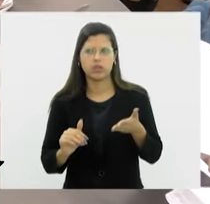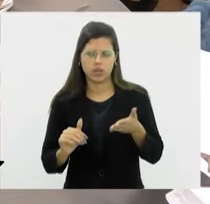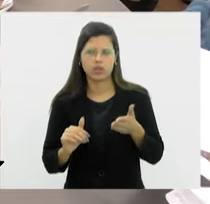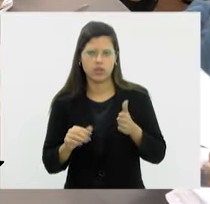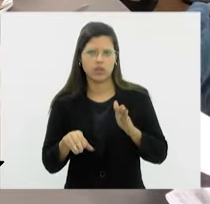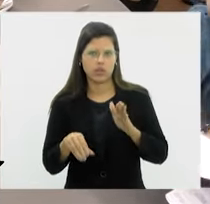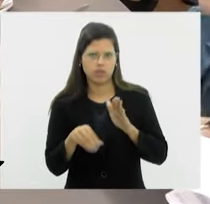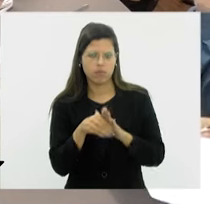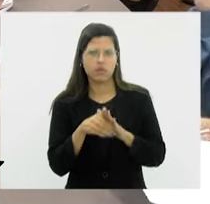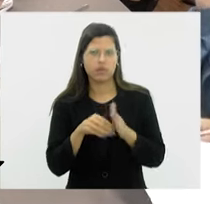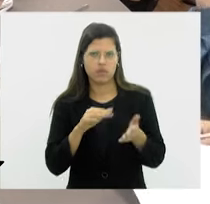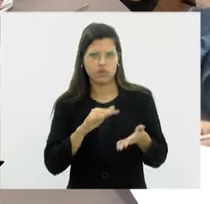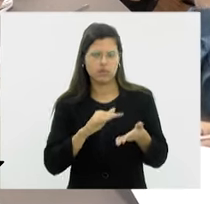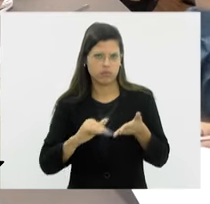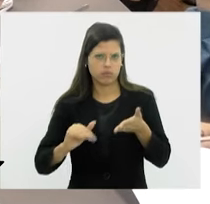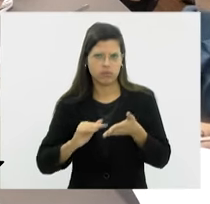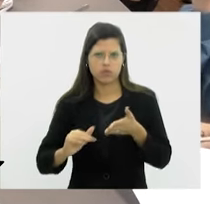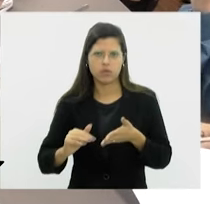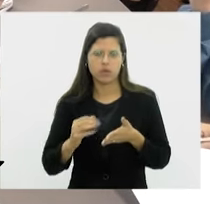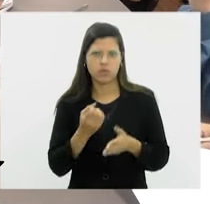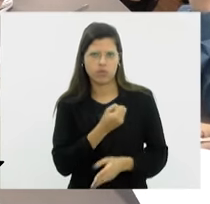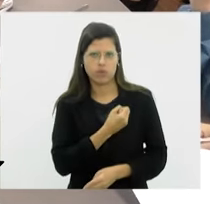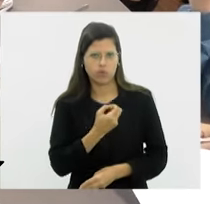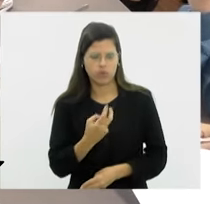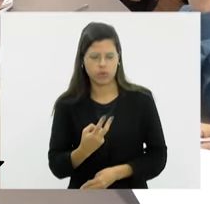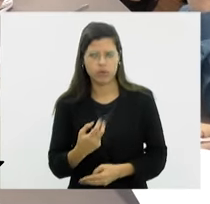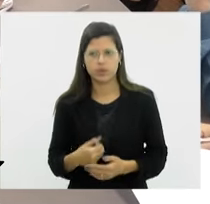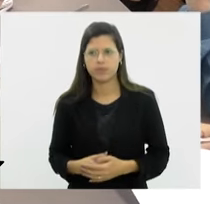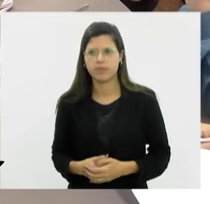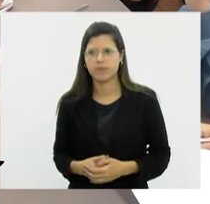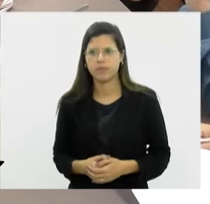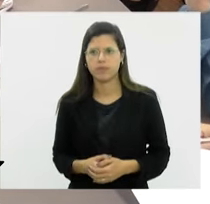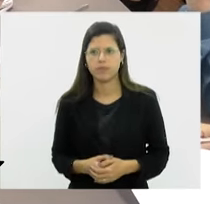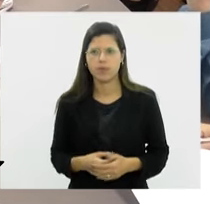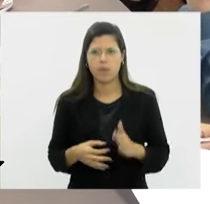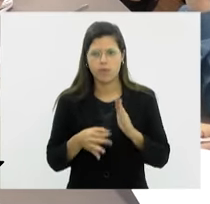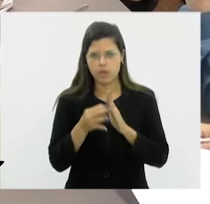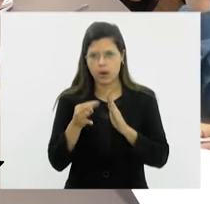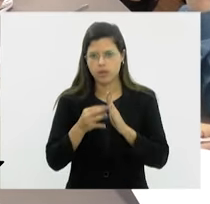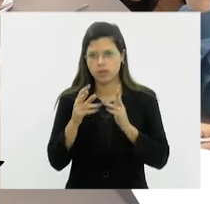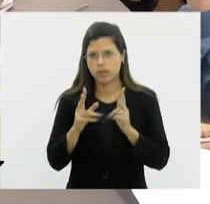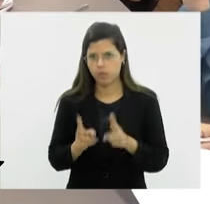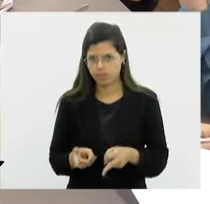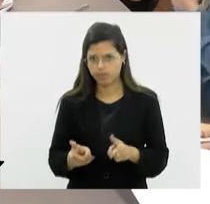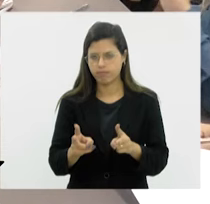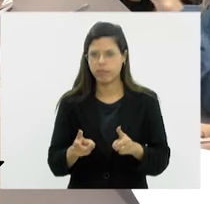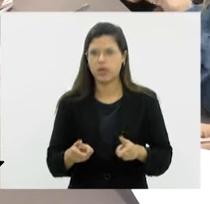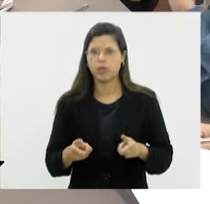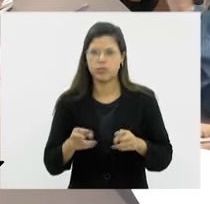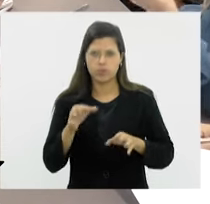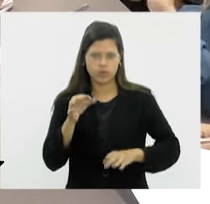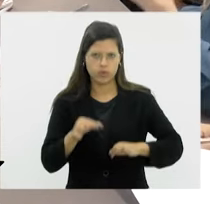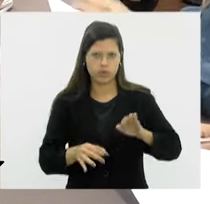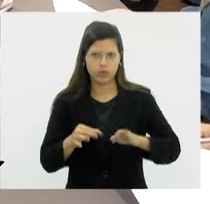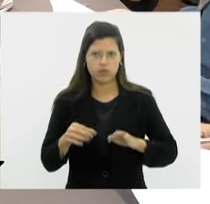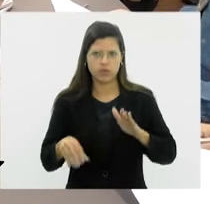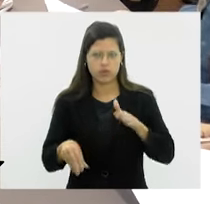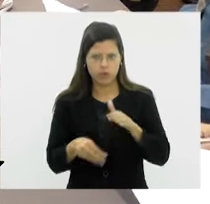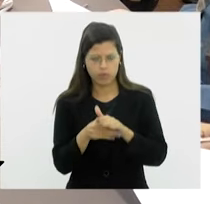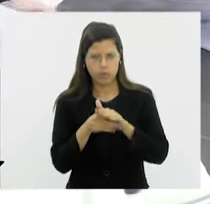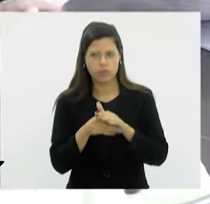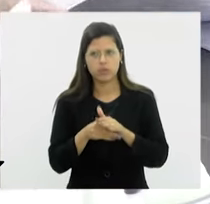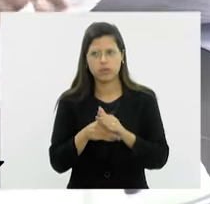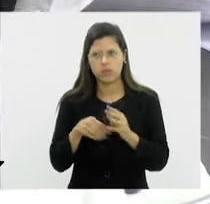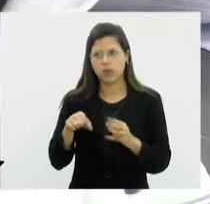É o pleonasmo de sempre. Então, o parecer é o mesmo pela juridicidade com emendas, com as observações da